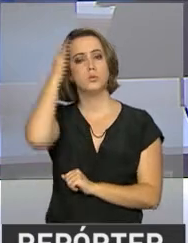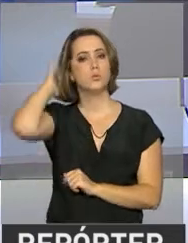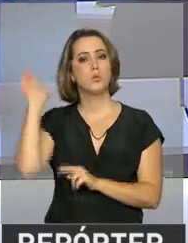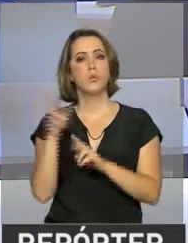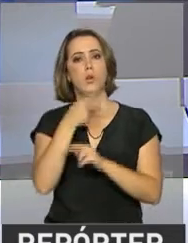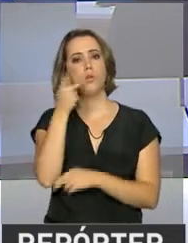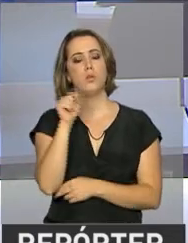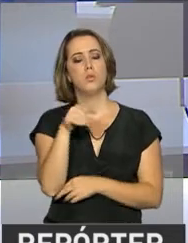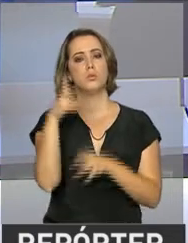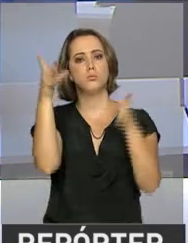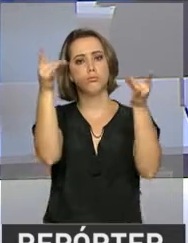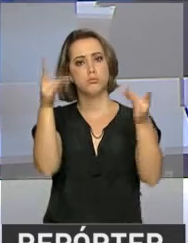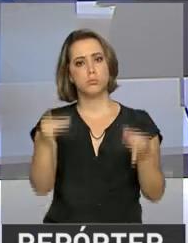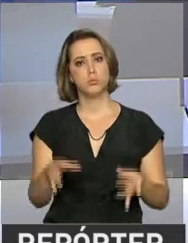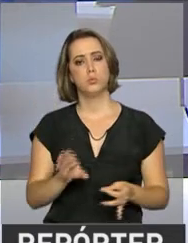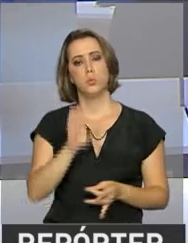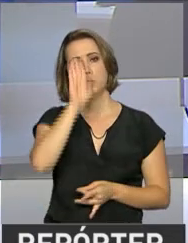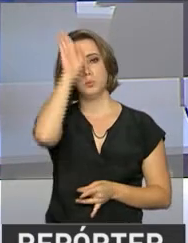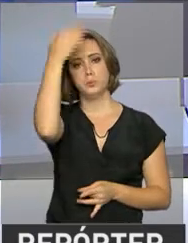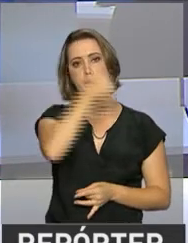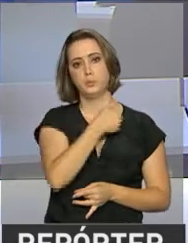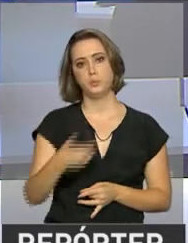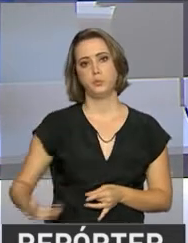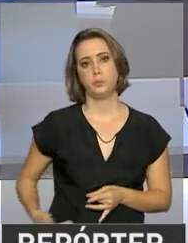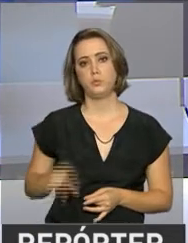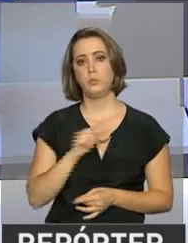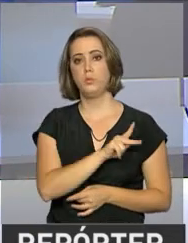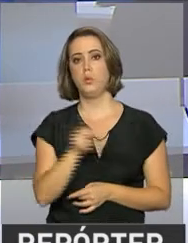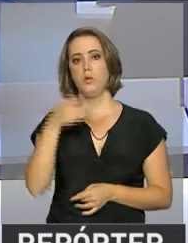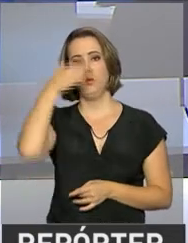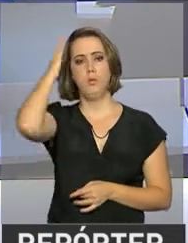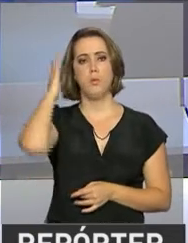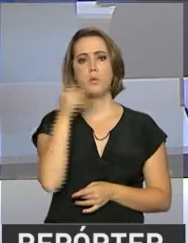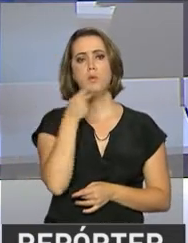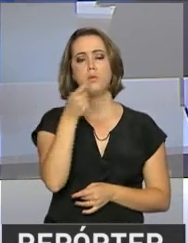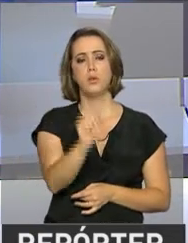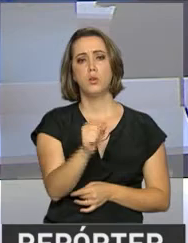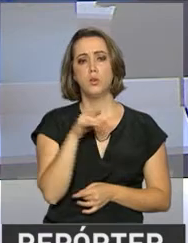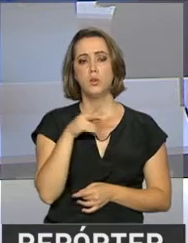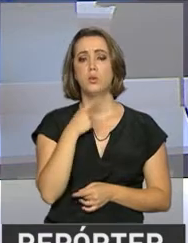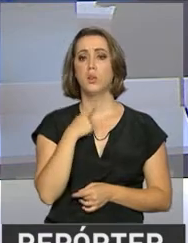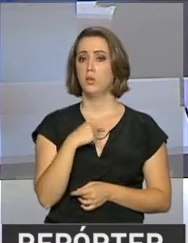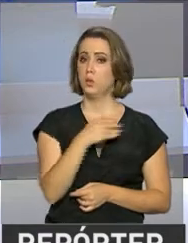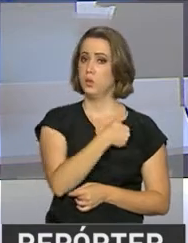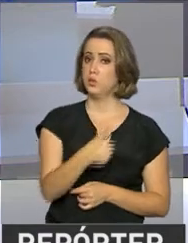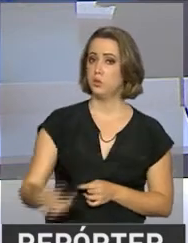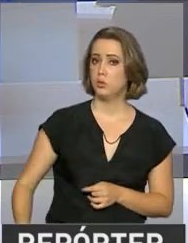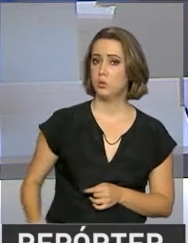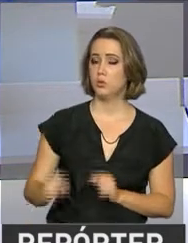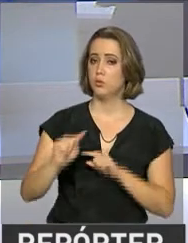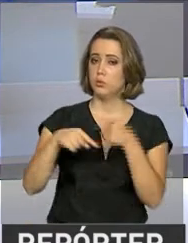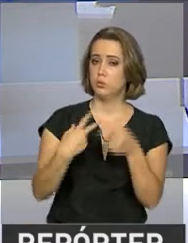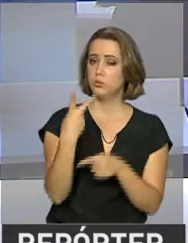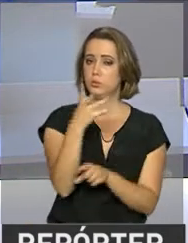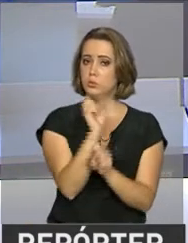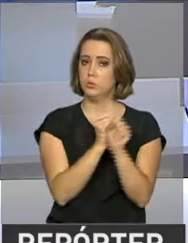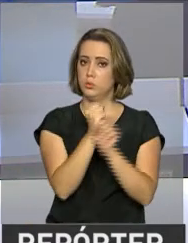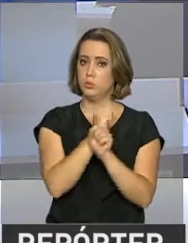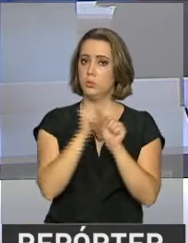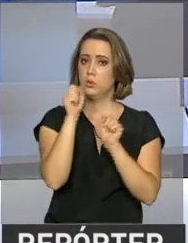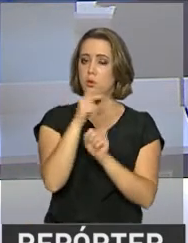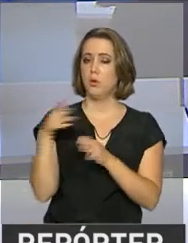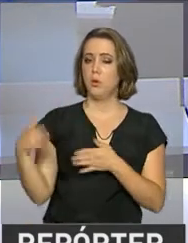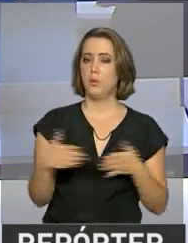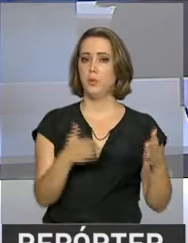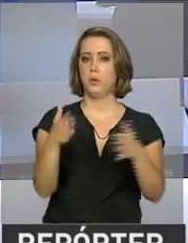falou sobre os pontos prioritários para o governo o presidente afirmou que a intenção do governo federal para os próximos dois anos é